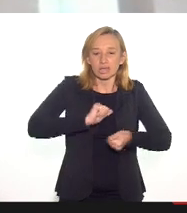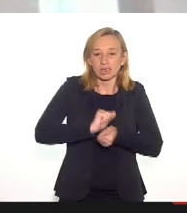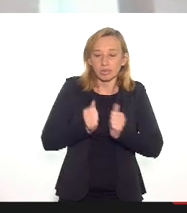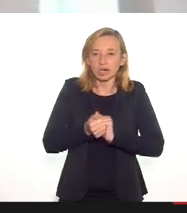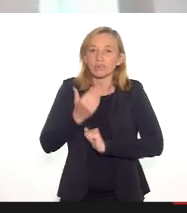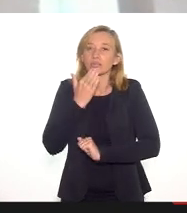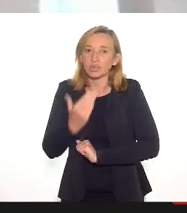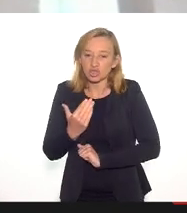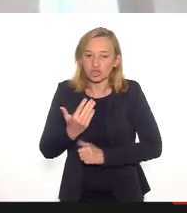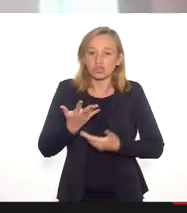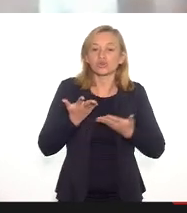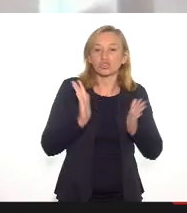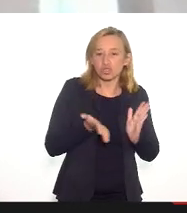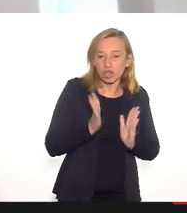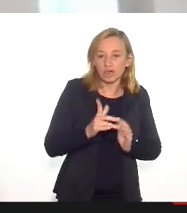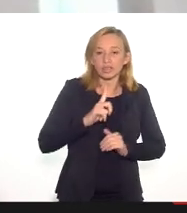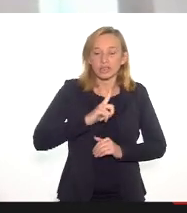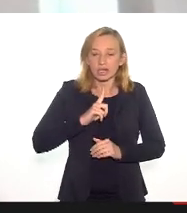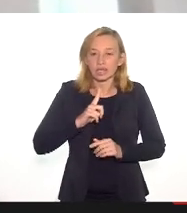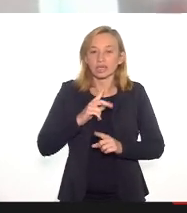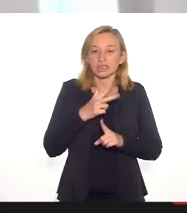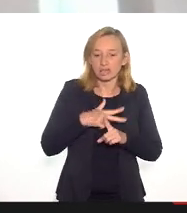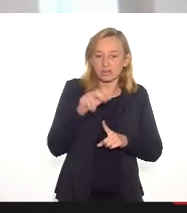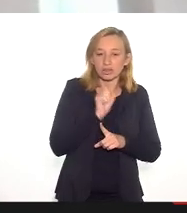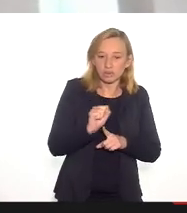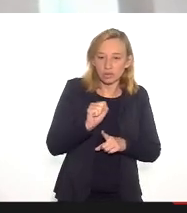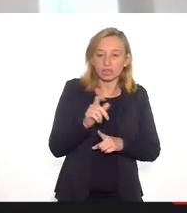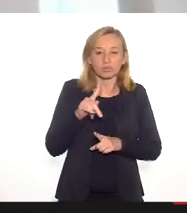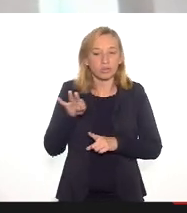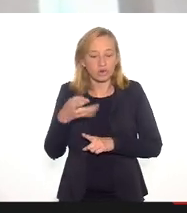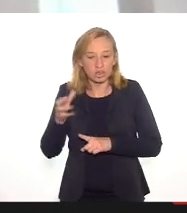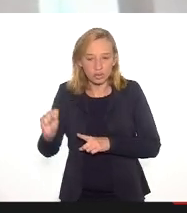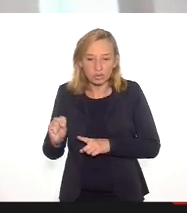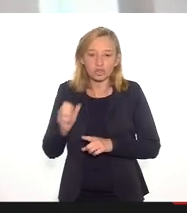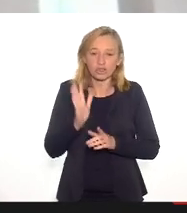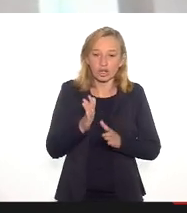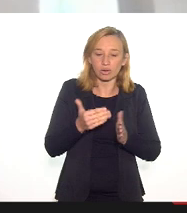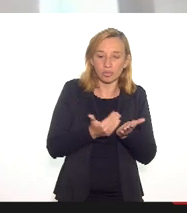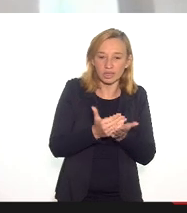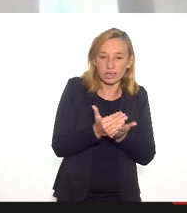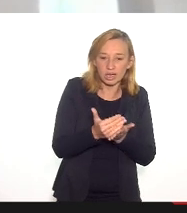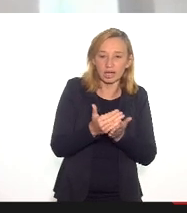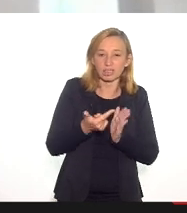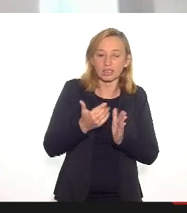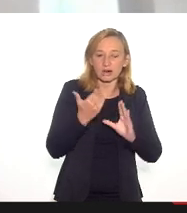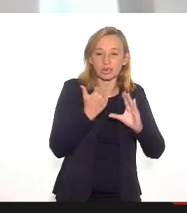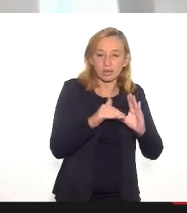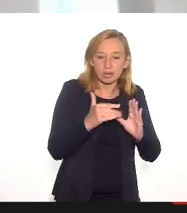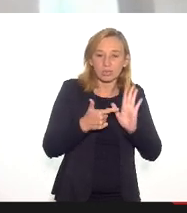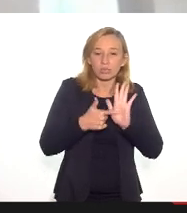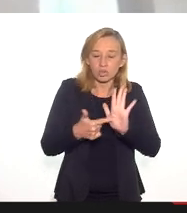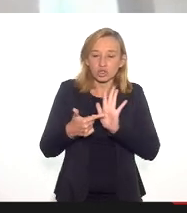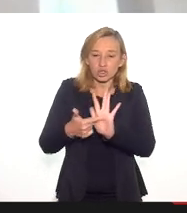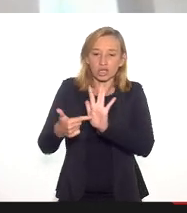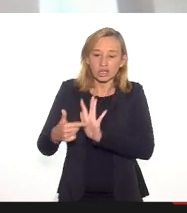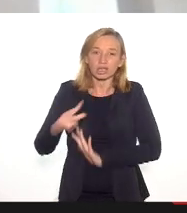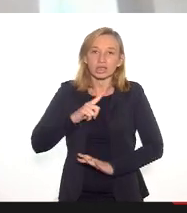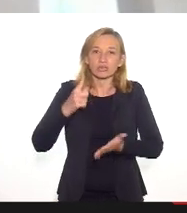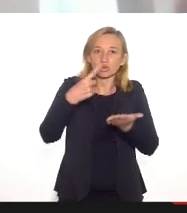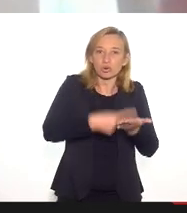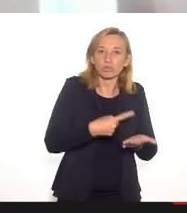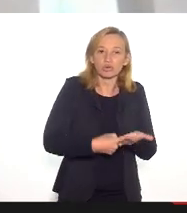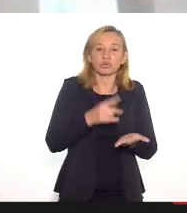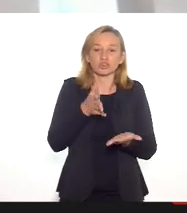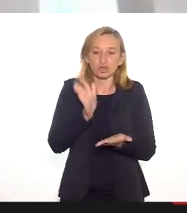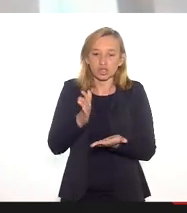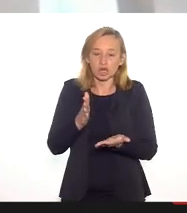pedido e a gente já tem essa vitória, as progressões já começaram a ser publicadas e vão ser, a gente tem esse compromisso, né,